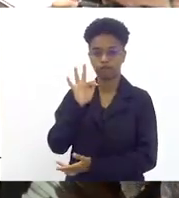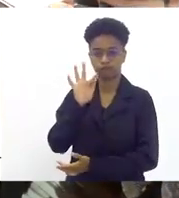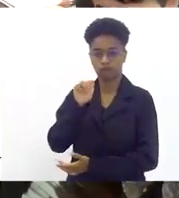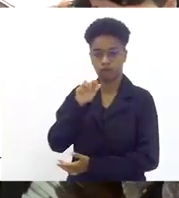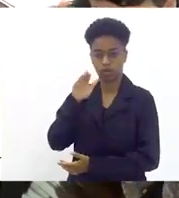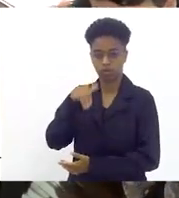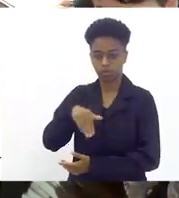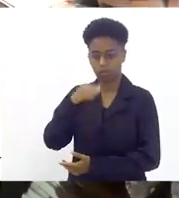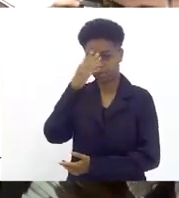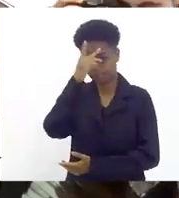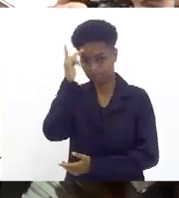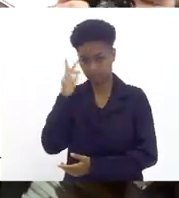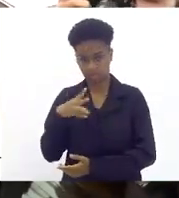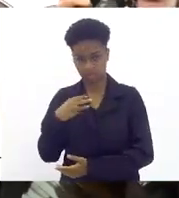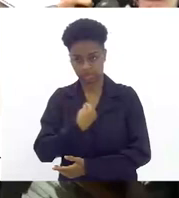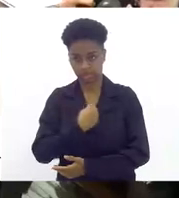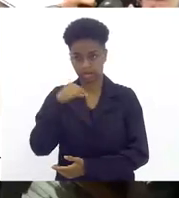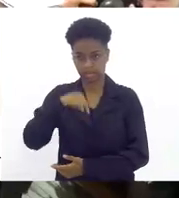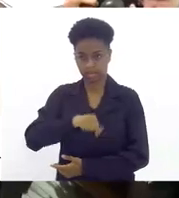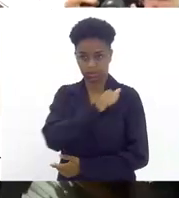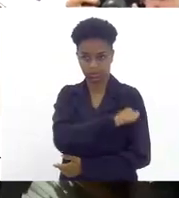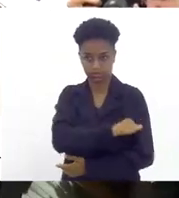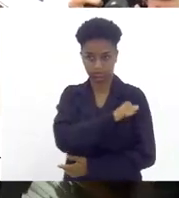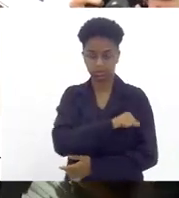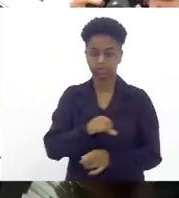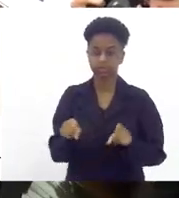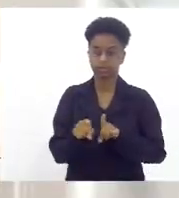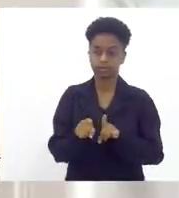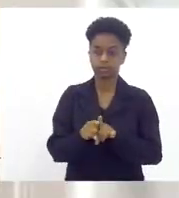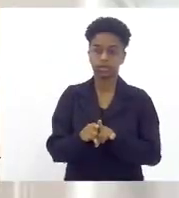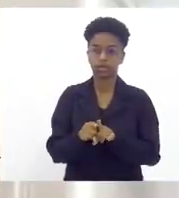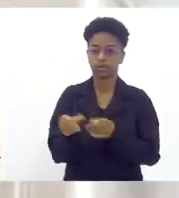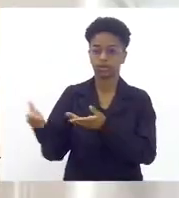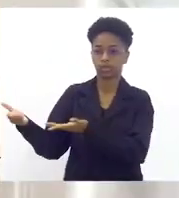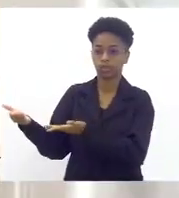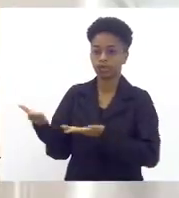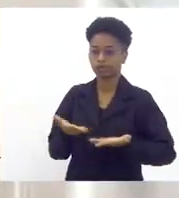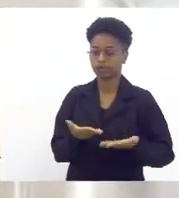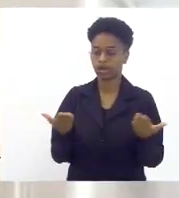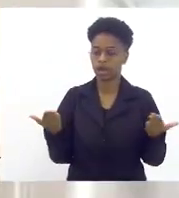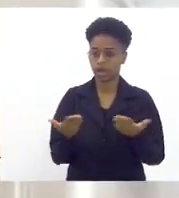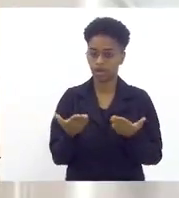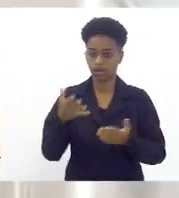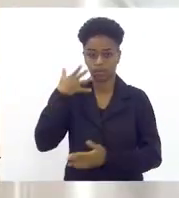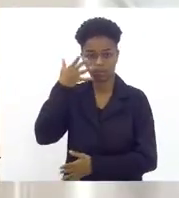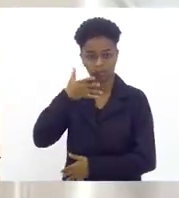de Janeiro. E imediatamente passar a palavra